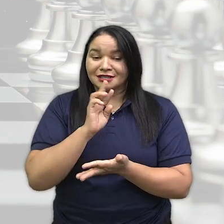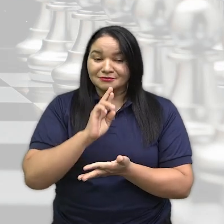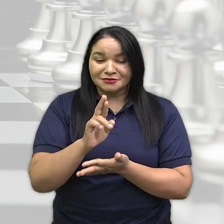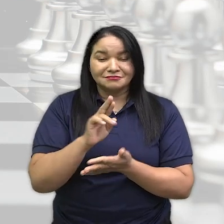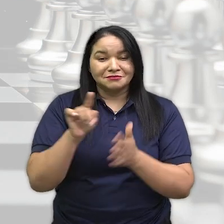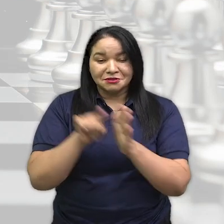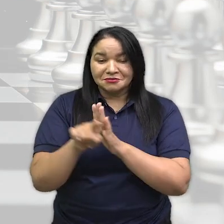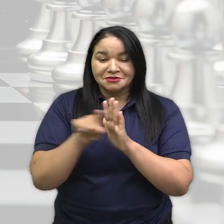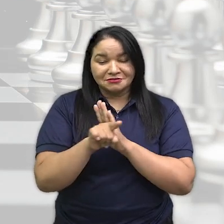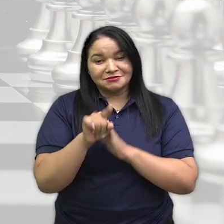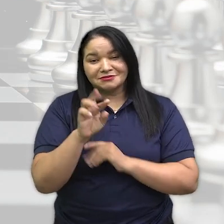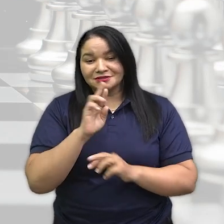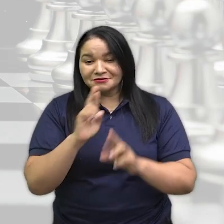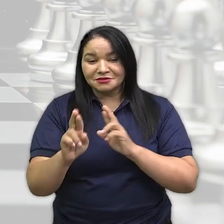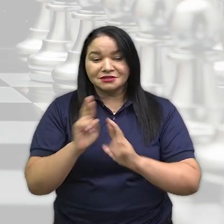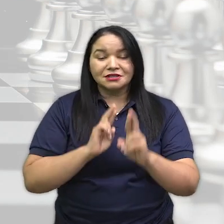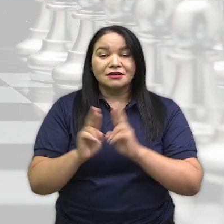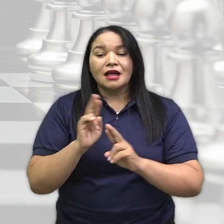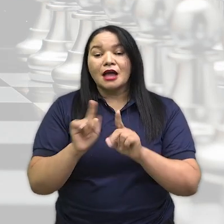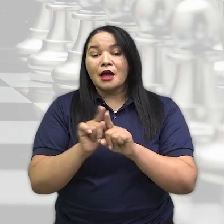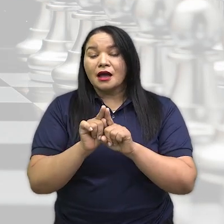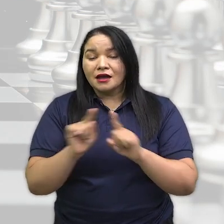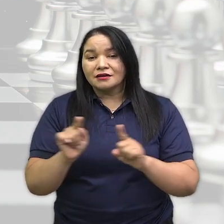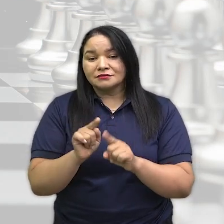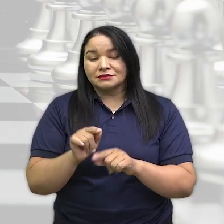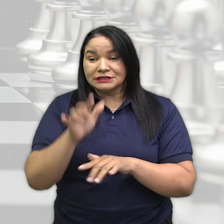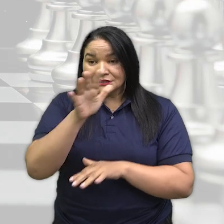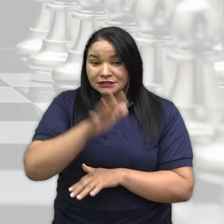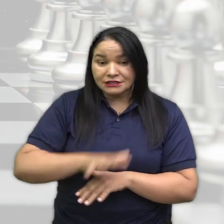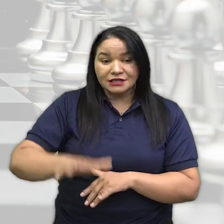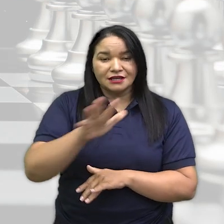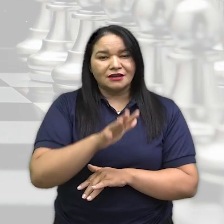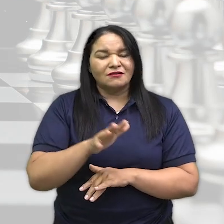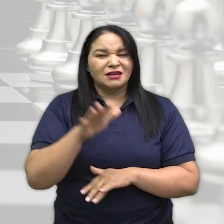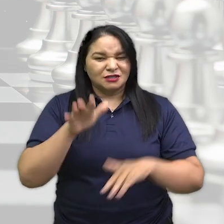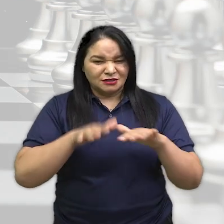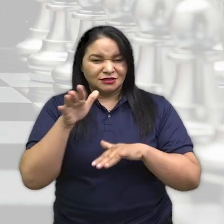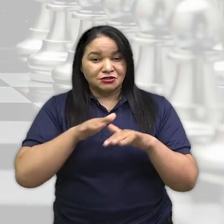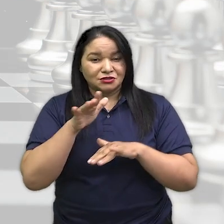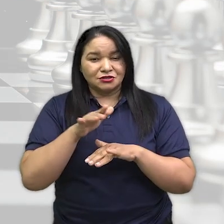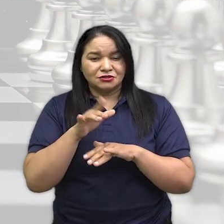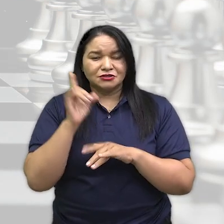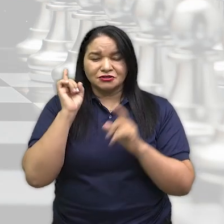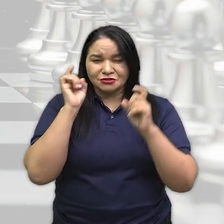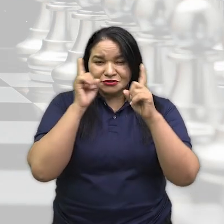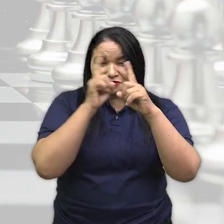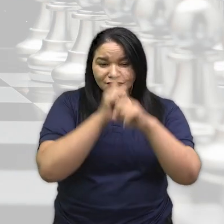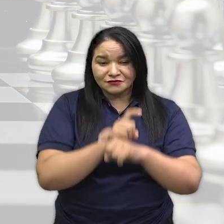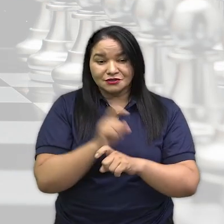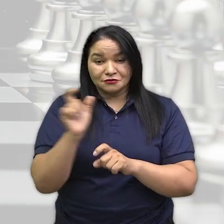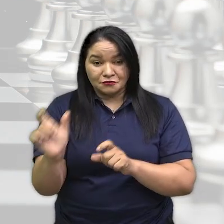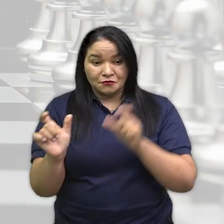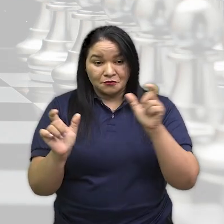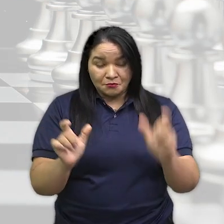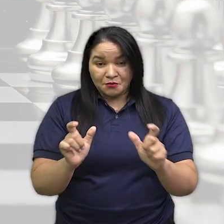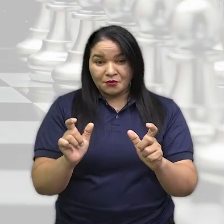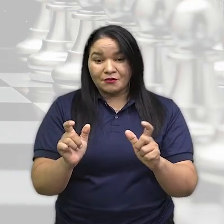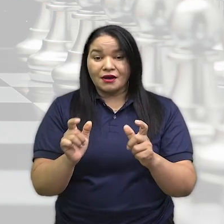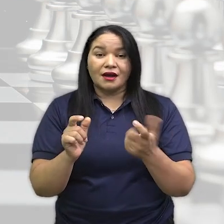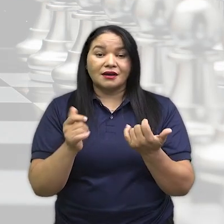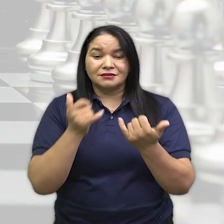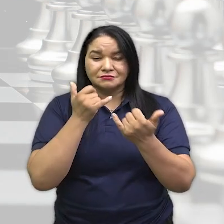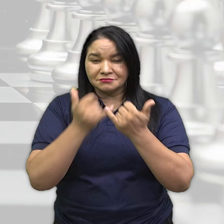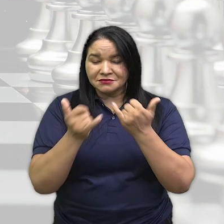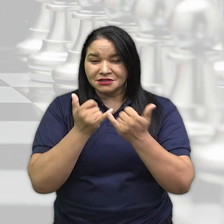meu questionamento. Vocês perceberam que, de uma forma geral, a gente tem um pouco de dificuldade de estabelecer essa diferença entre geografia política